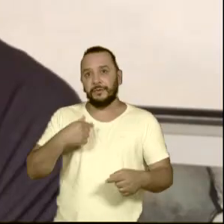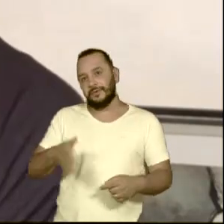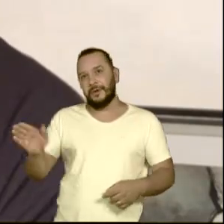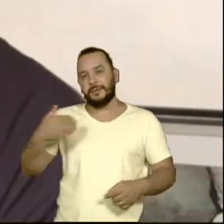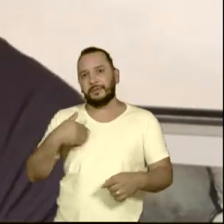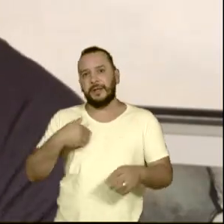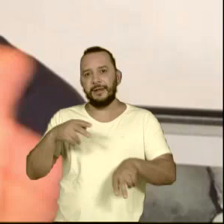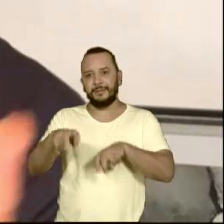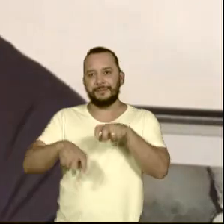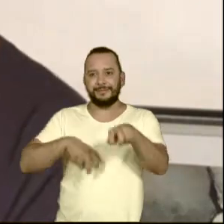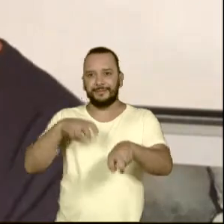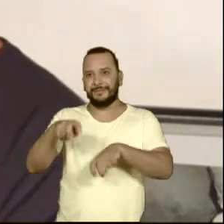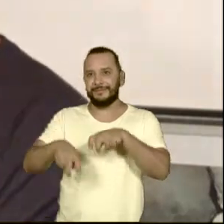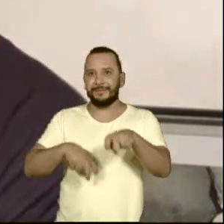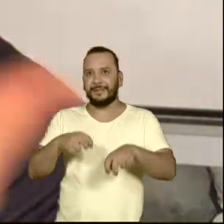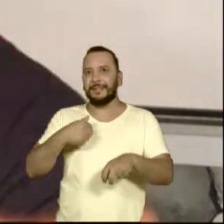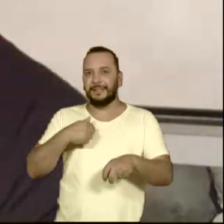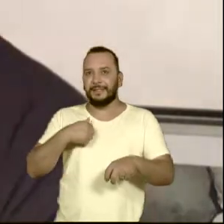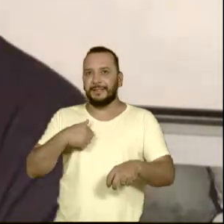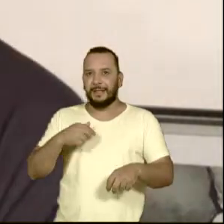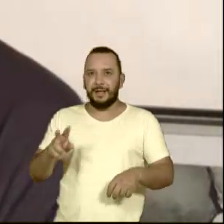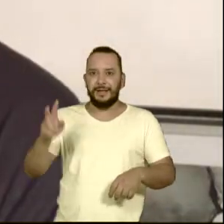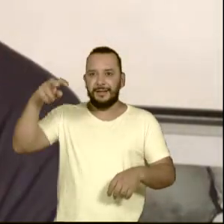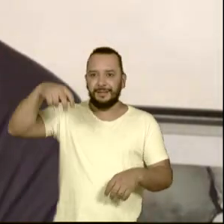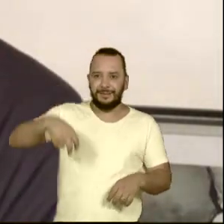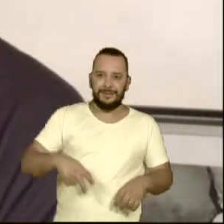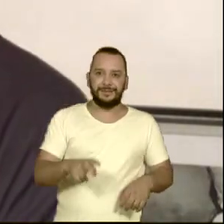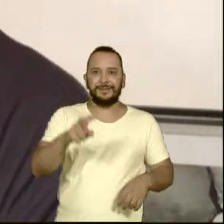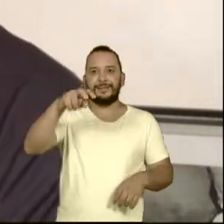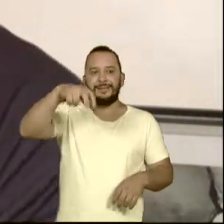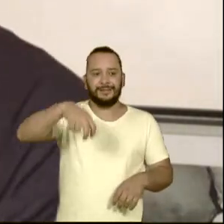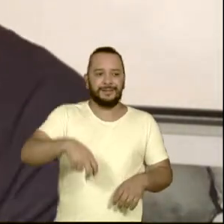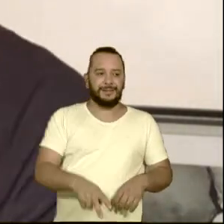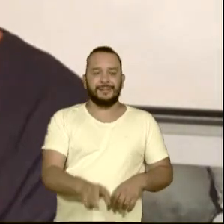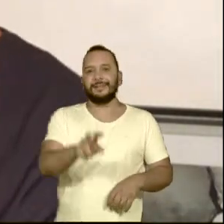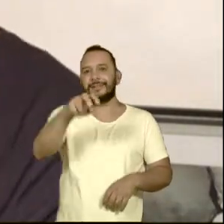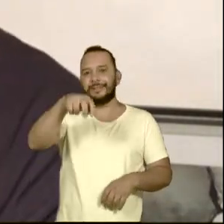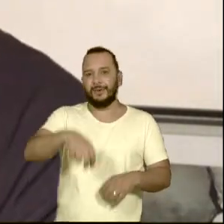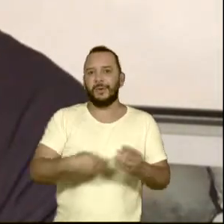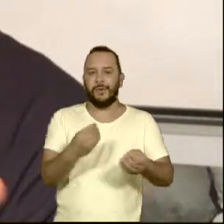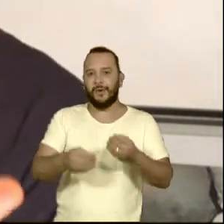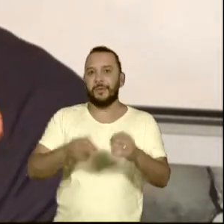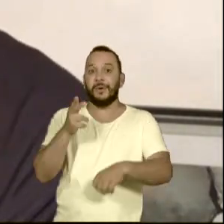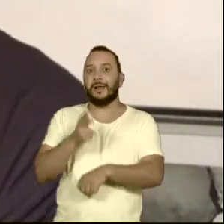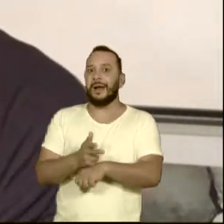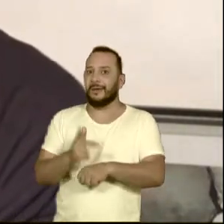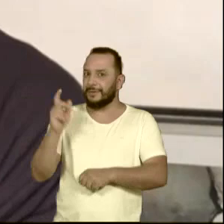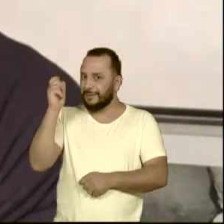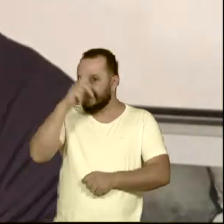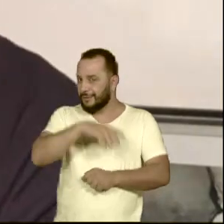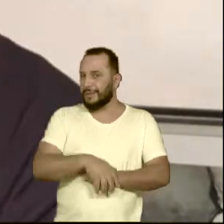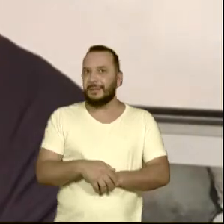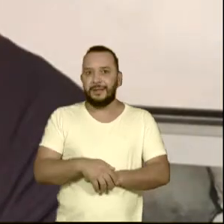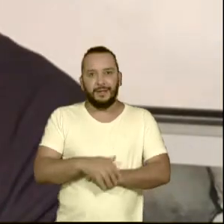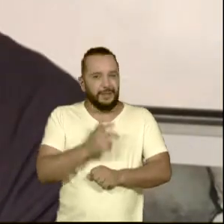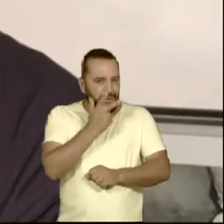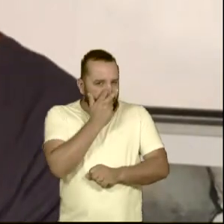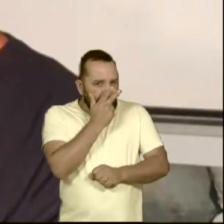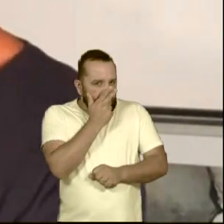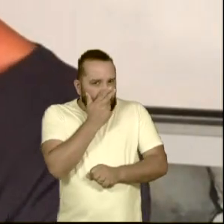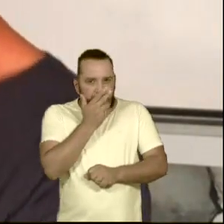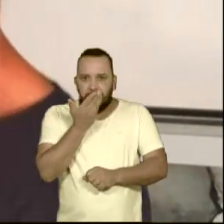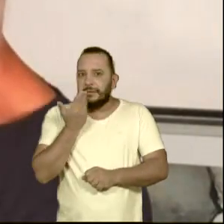de diversões, gente. A gente fez boneco andando de montanha-russa. E como é que você grava uma montanha-russa? Gente, parece fácil.